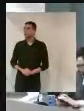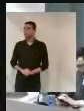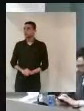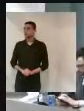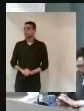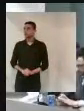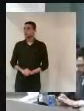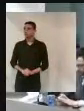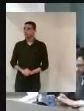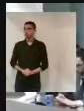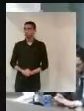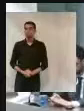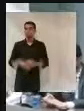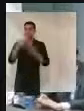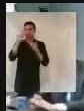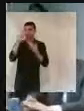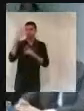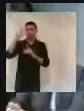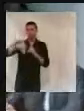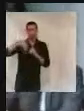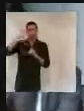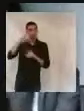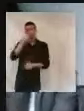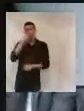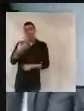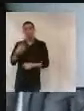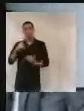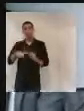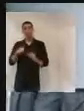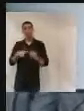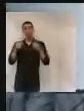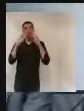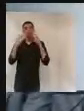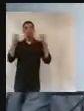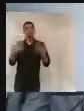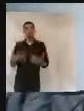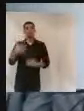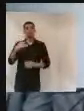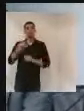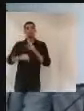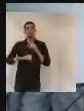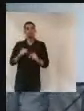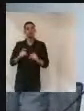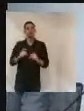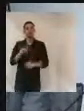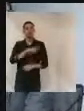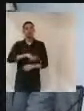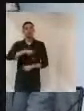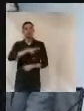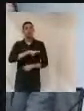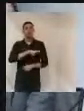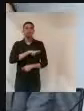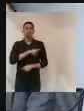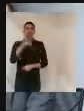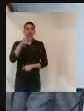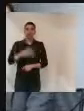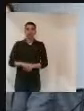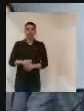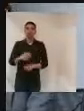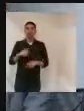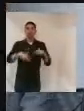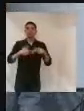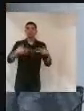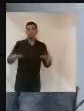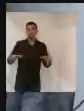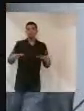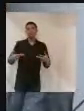Muito grata, doutor Jarlando, pela sua aula do vidro e desse reaproveitamento, trazendo essa alternativa para a utilização, né, do resíduo,